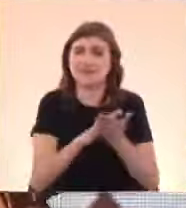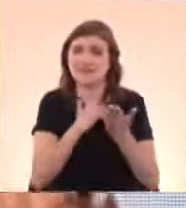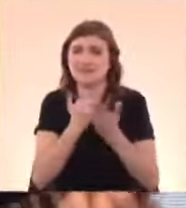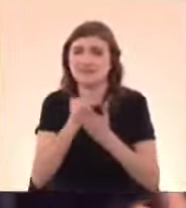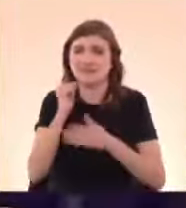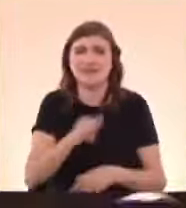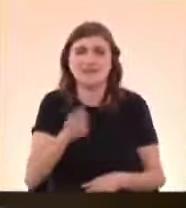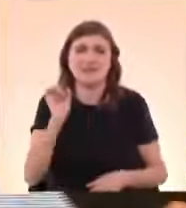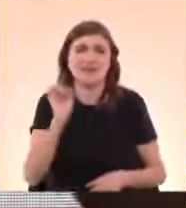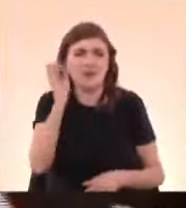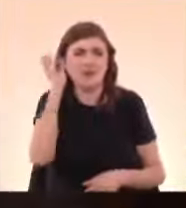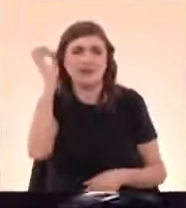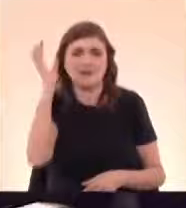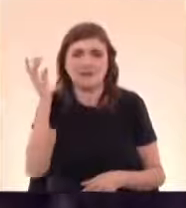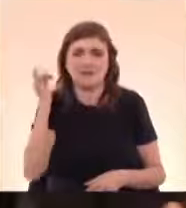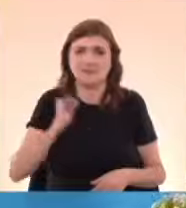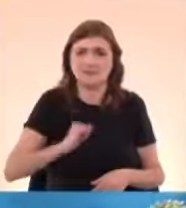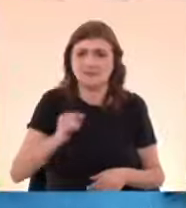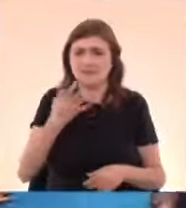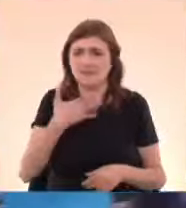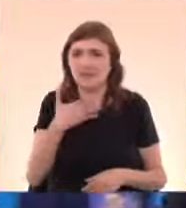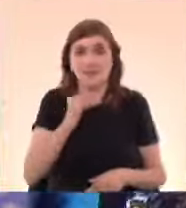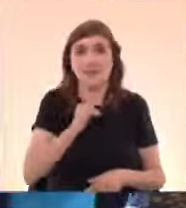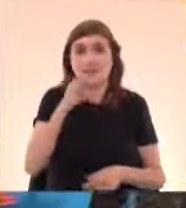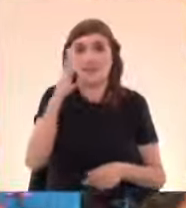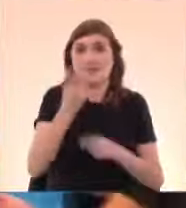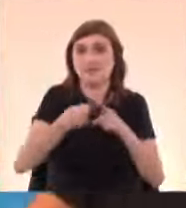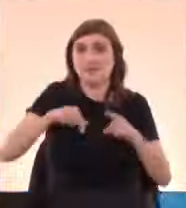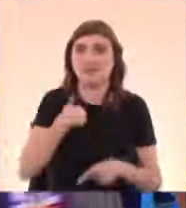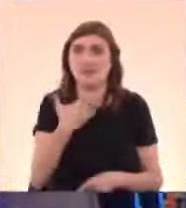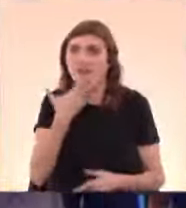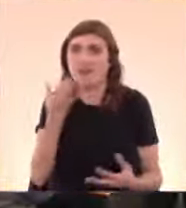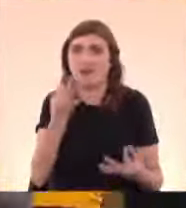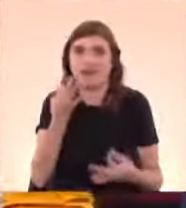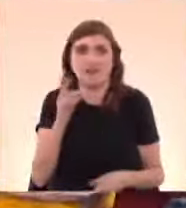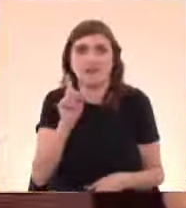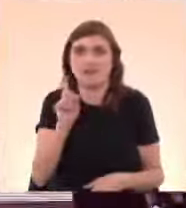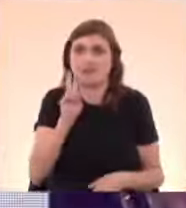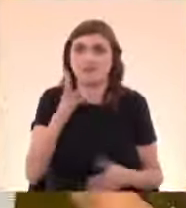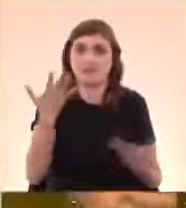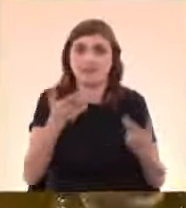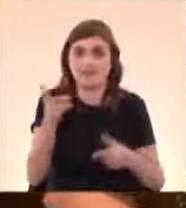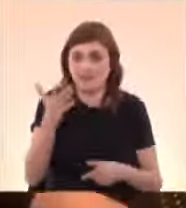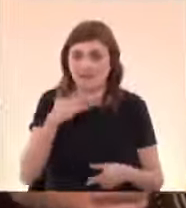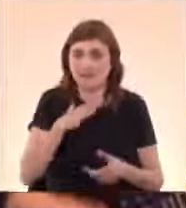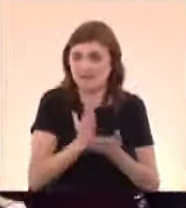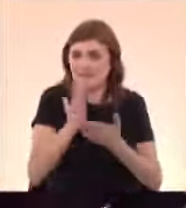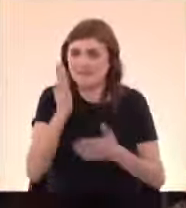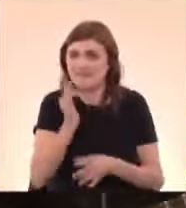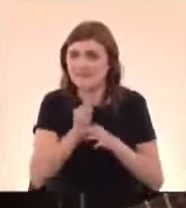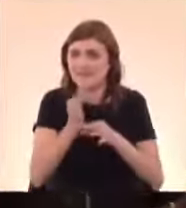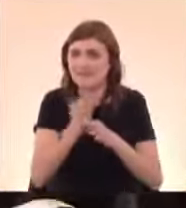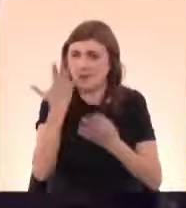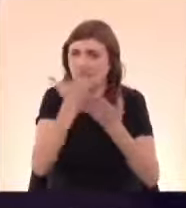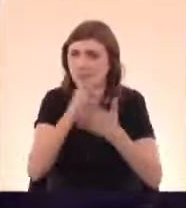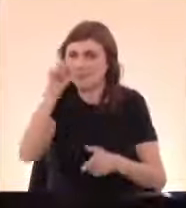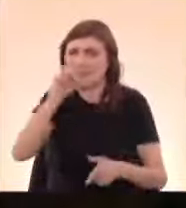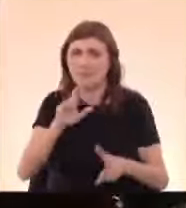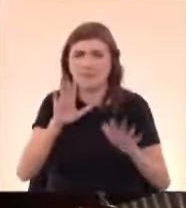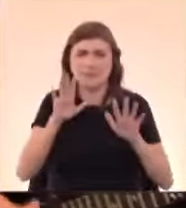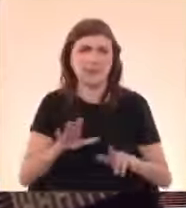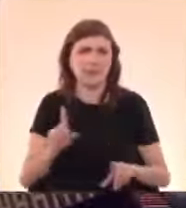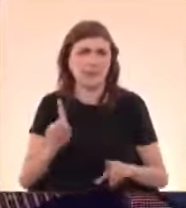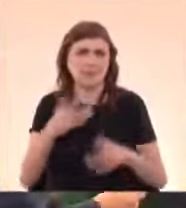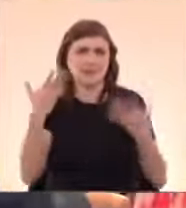sempre a curtir. Pegou-me de surpresa, nem quis acreditar. Ela só quer a festa toda a noite sem